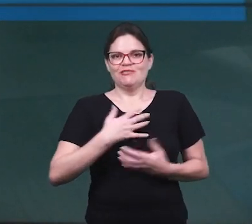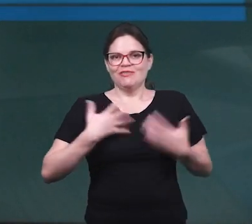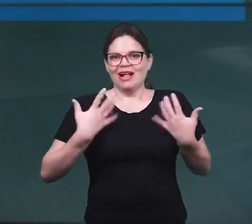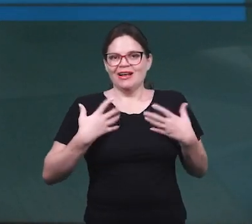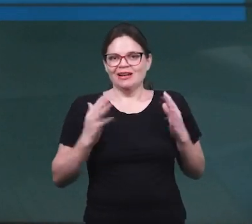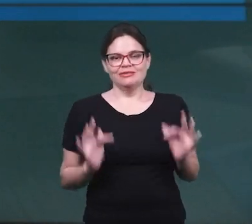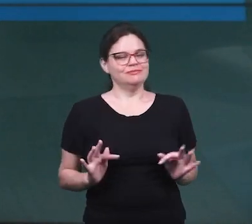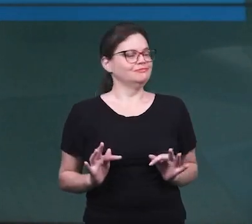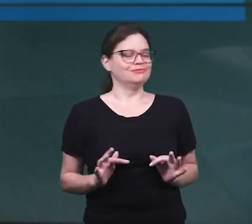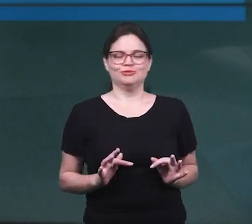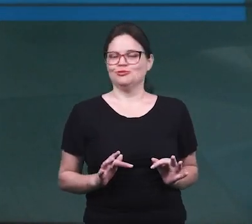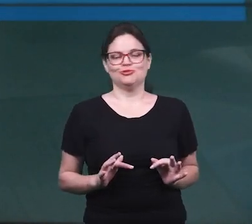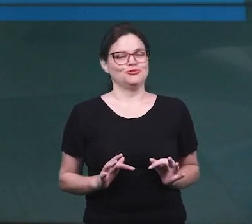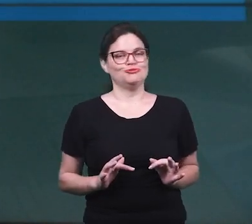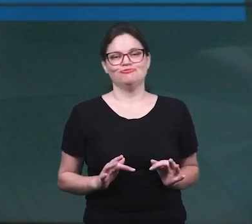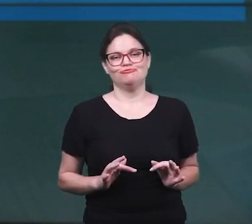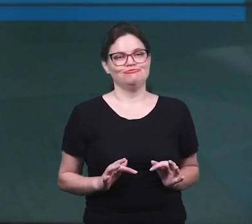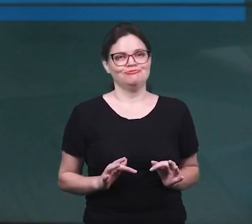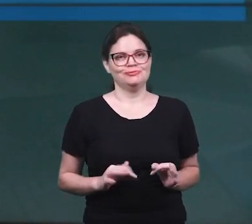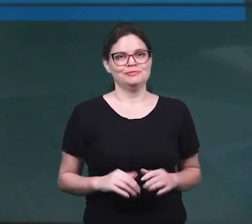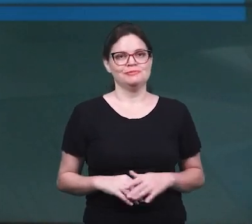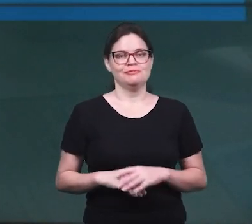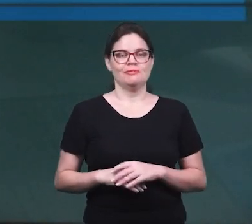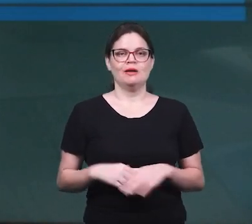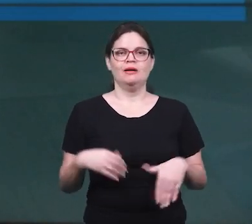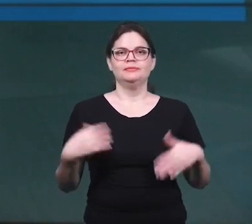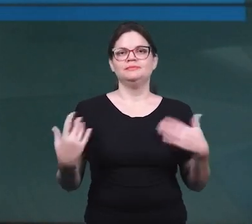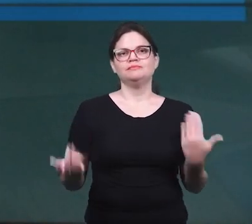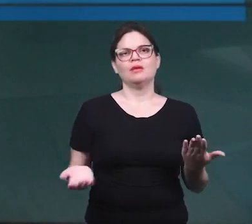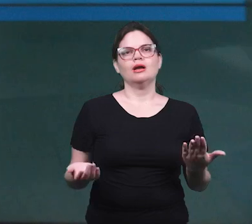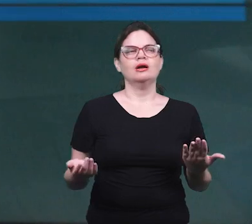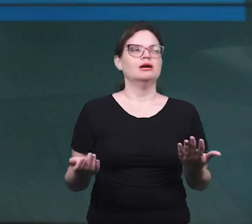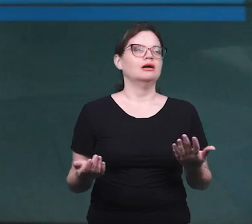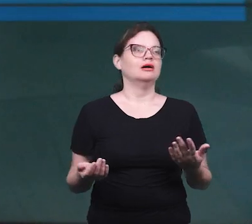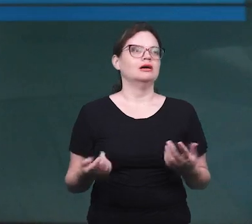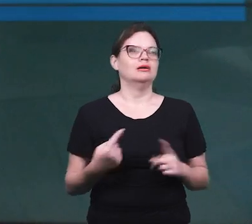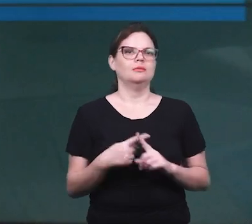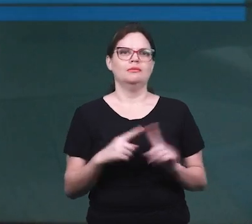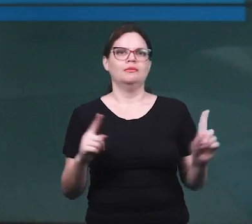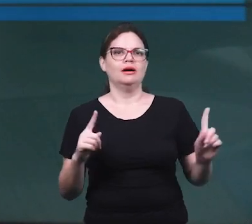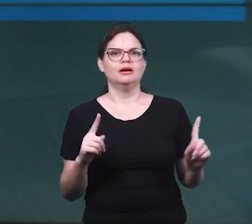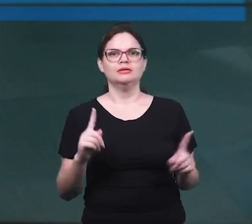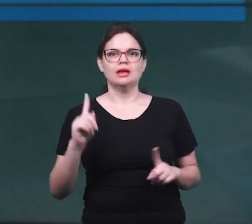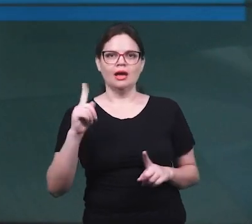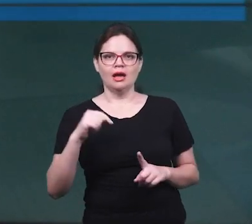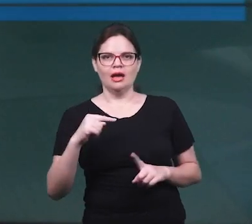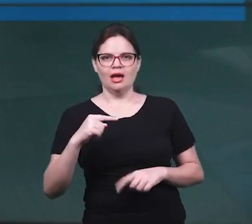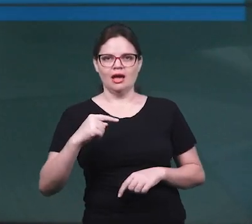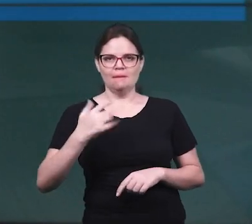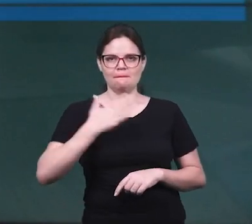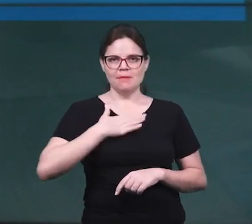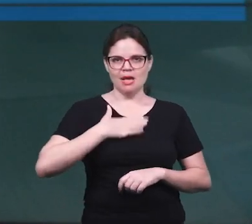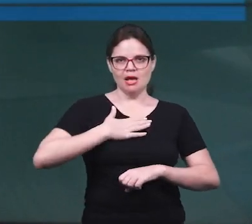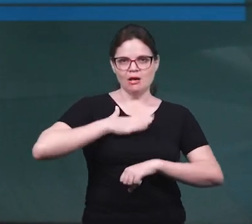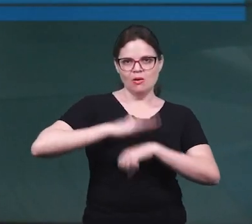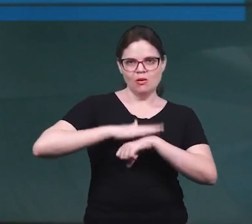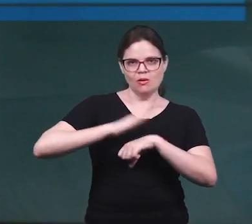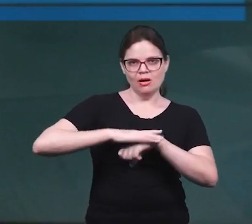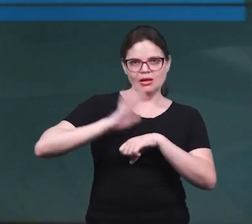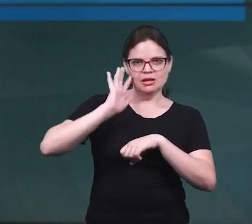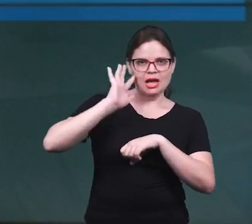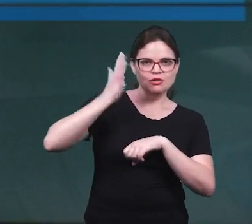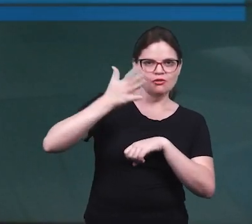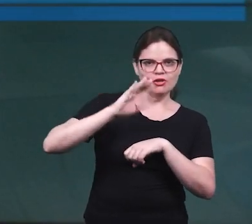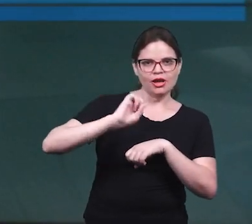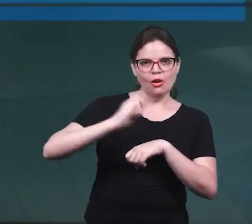alegria. Ah, mas isso aí compete a mim mesmo, ou Deus é que vai resolver